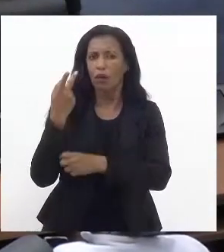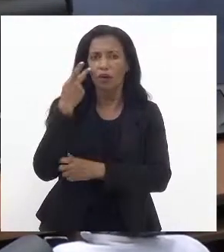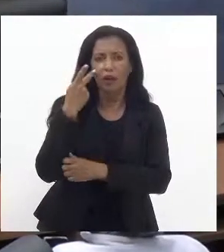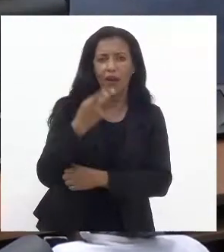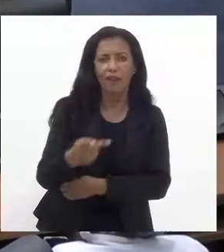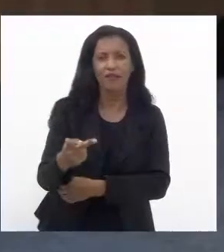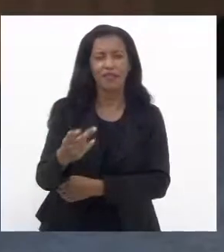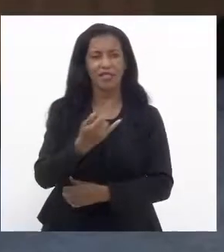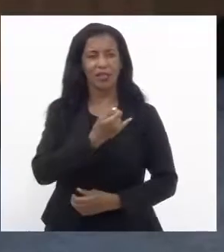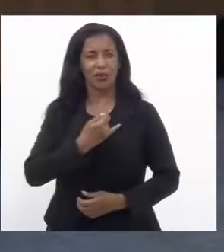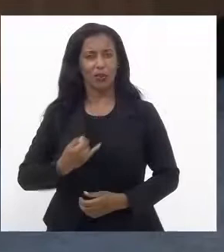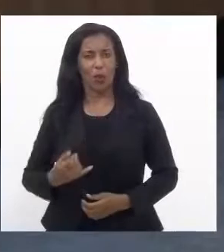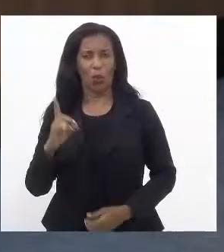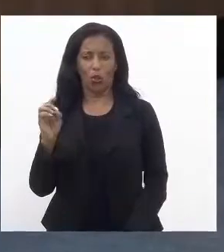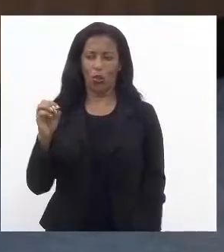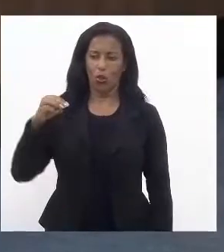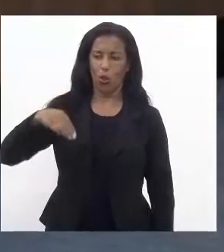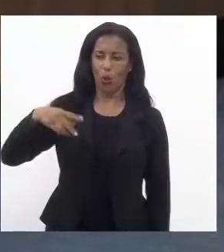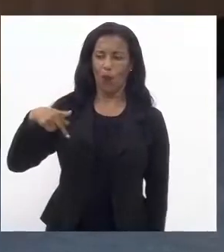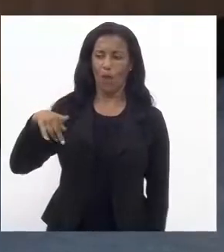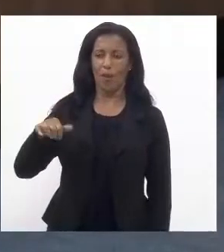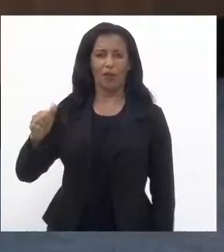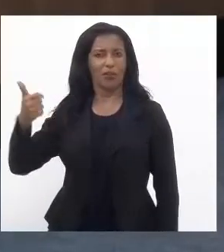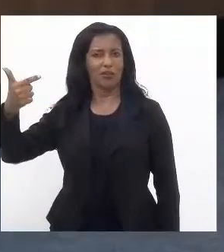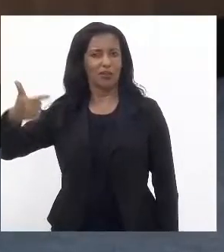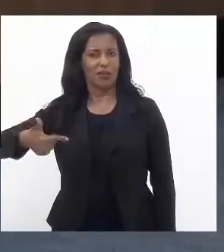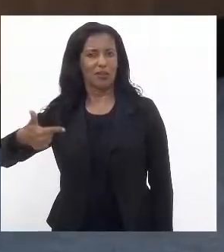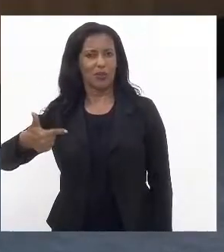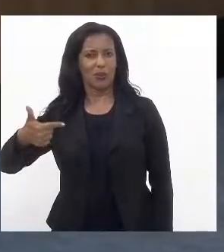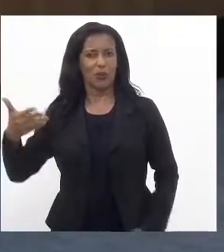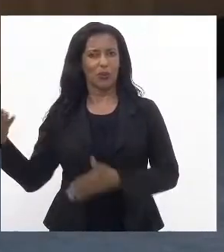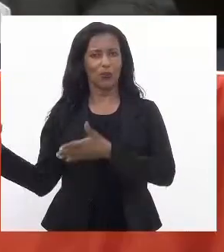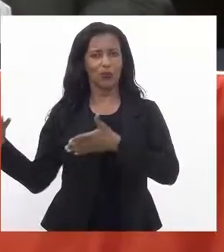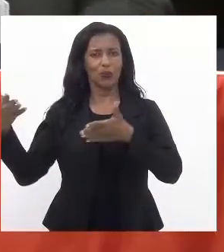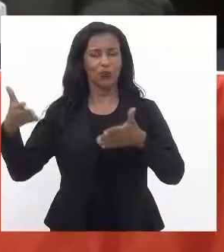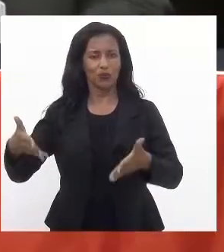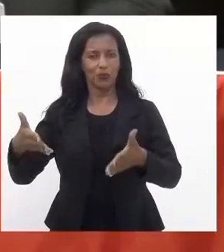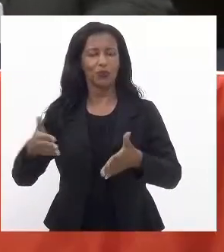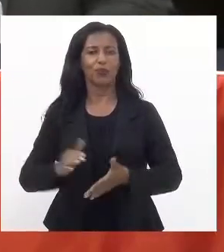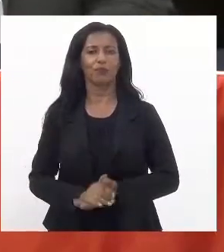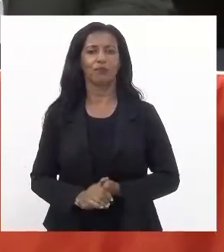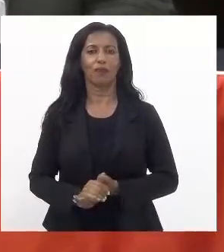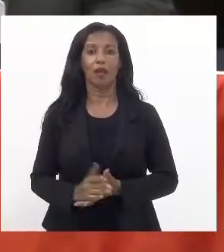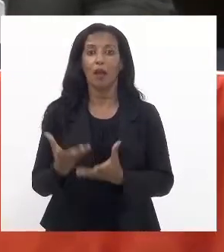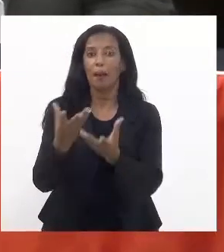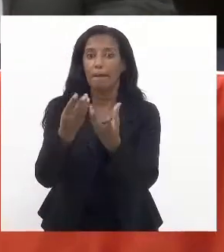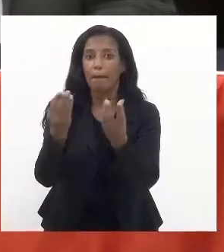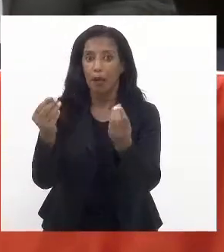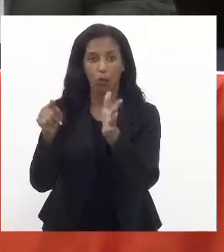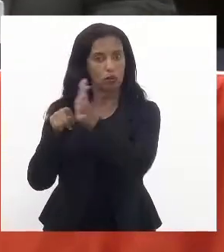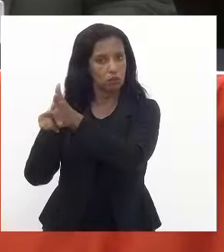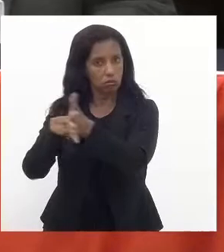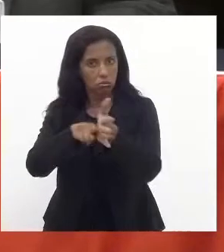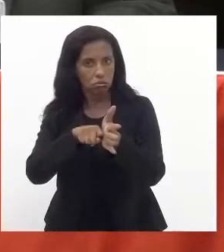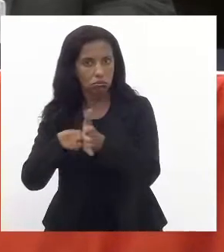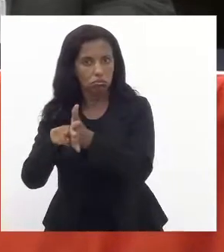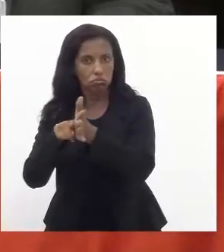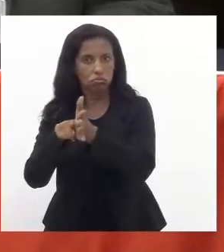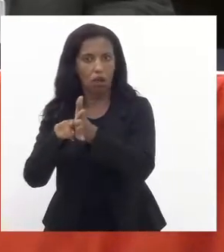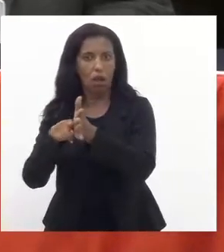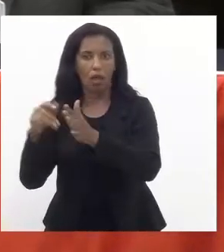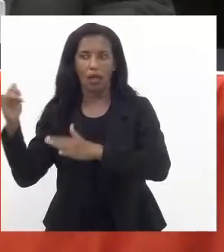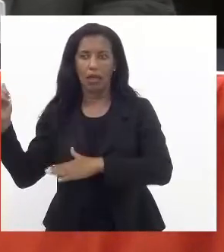do imperador Dom Pedro II ao Líbano. Para muitos historiadores, esta viagem